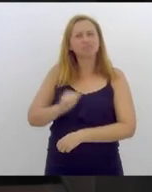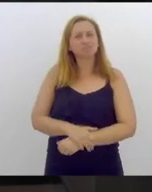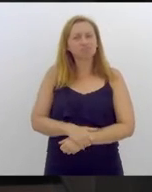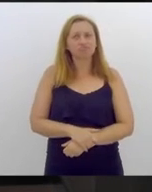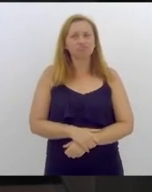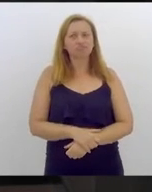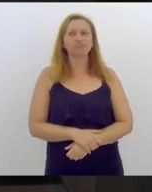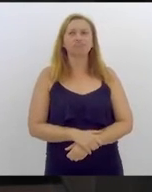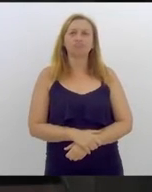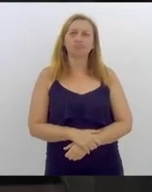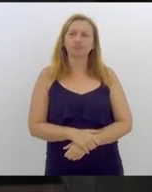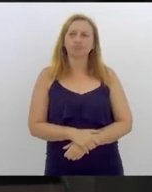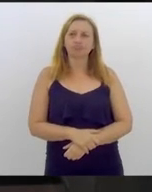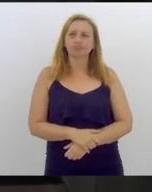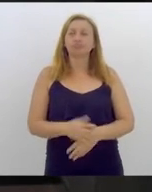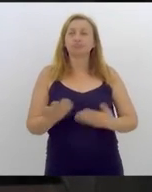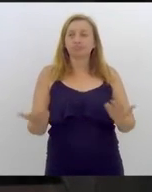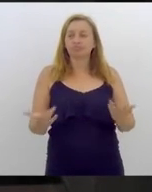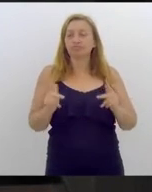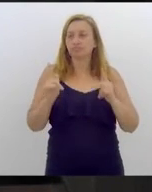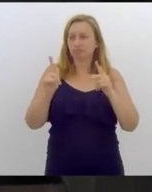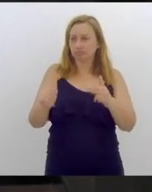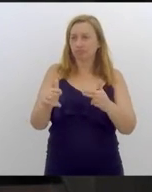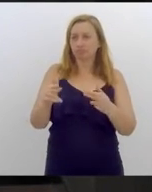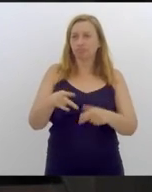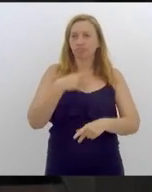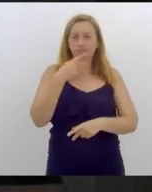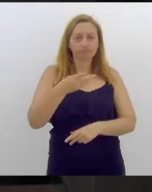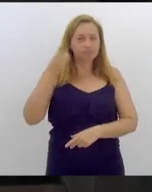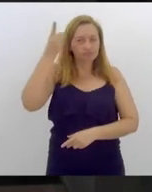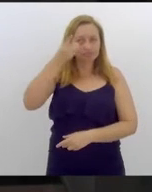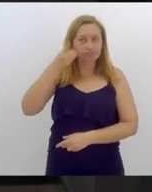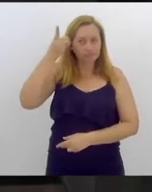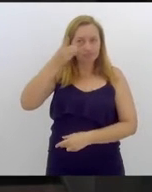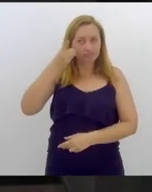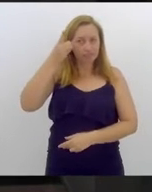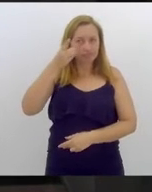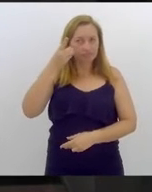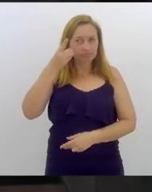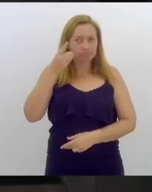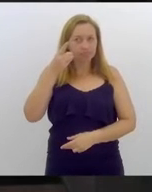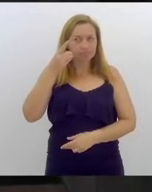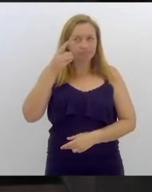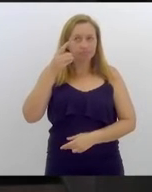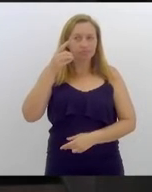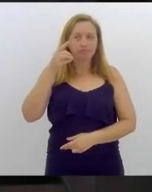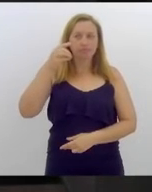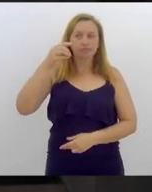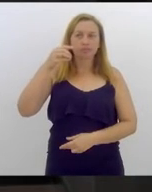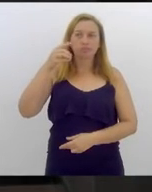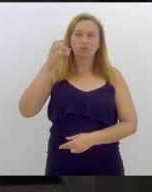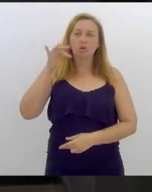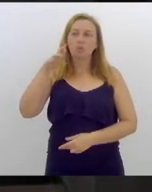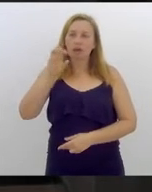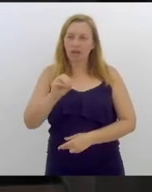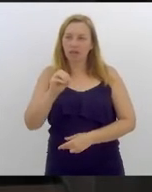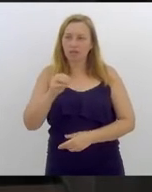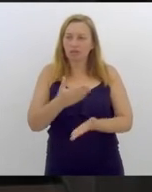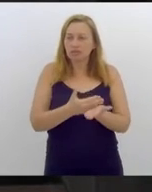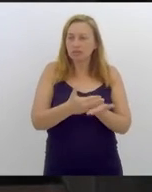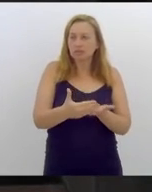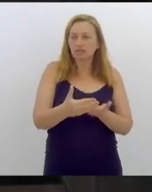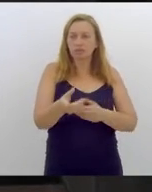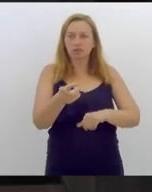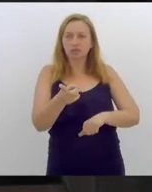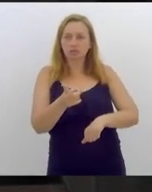rebatendo um discurso do deputado Márcio Gualberto que ele fez no expediente